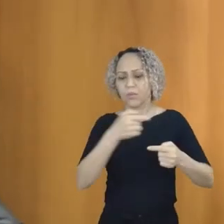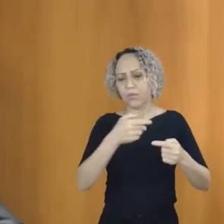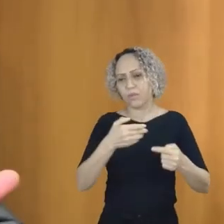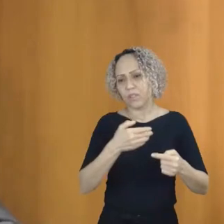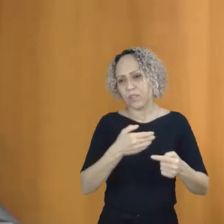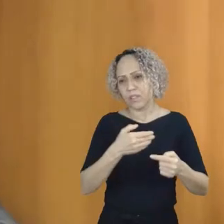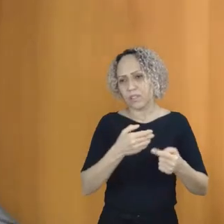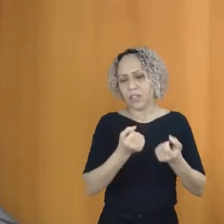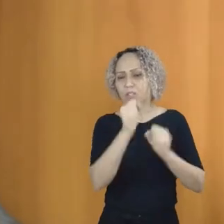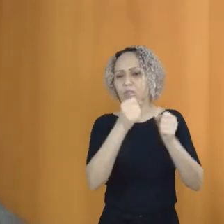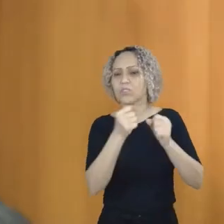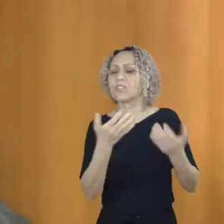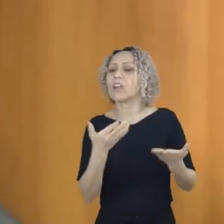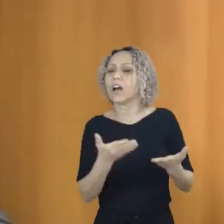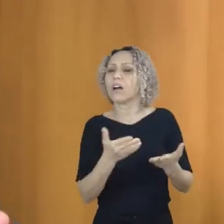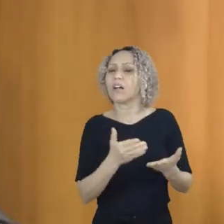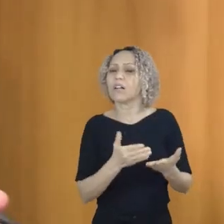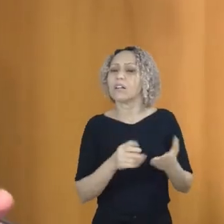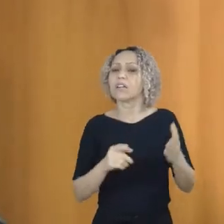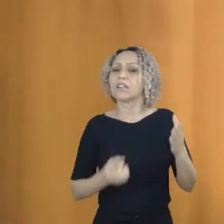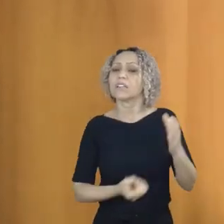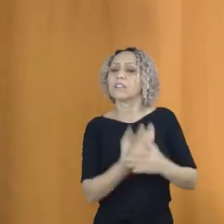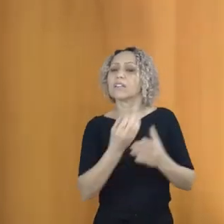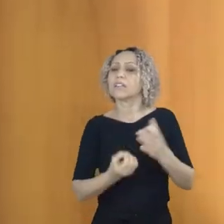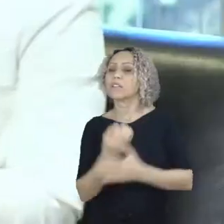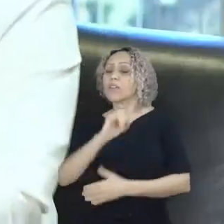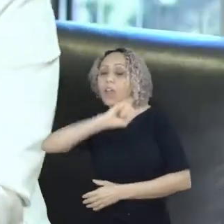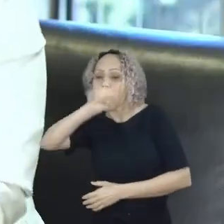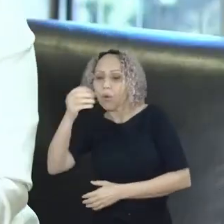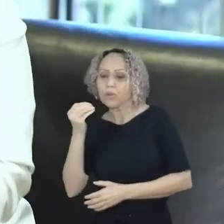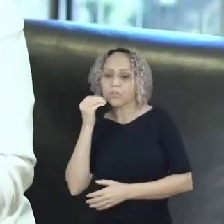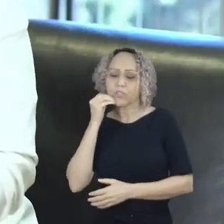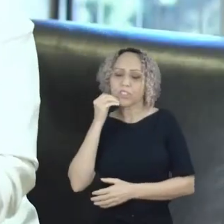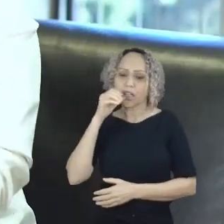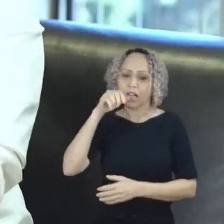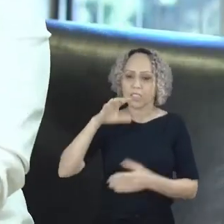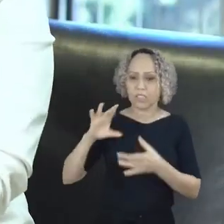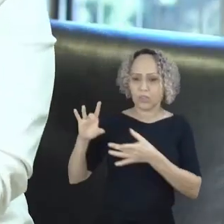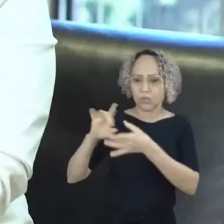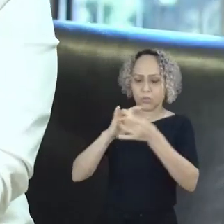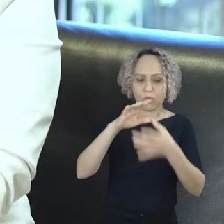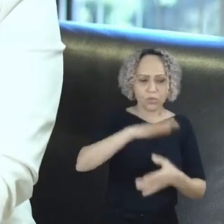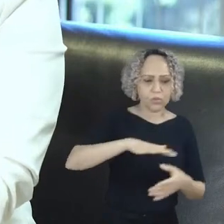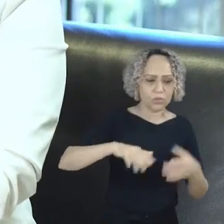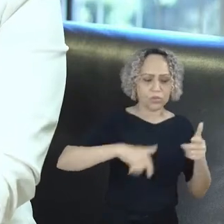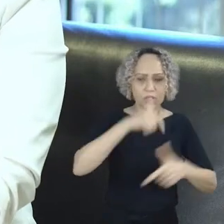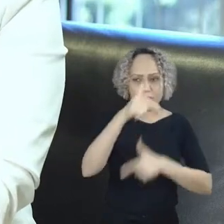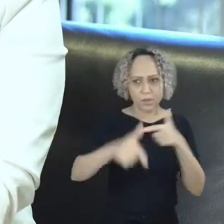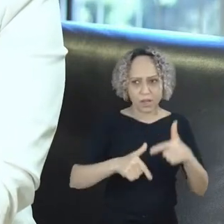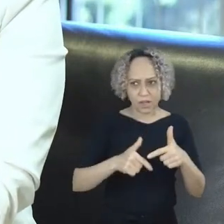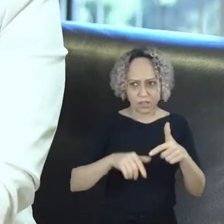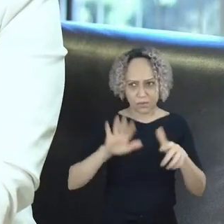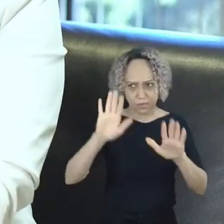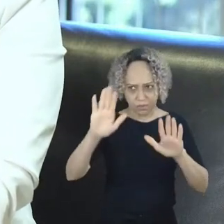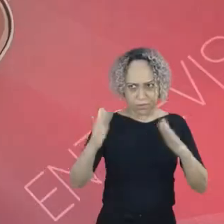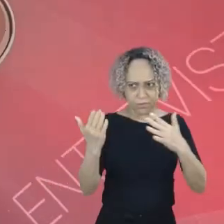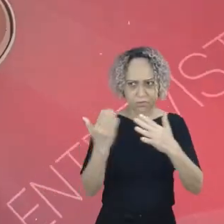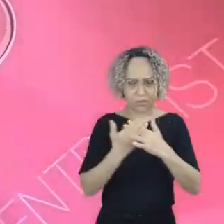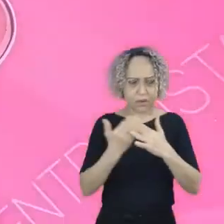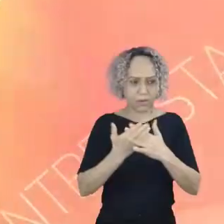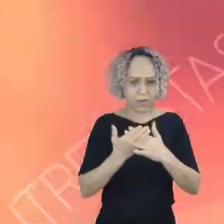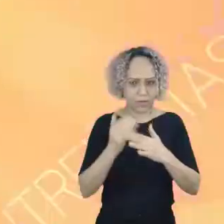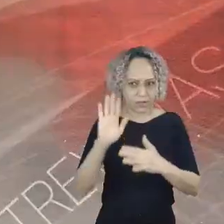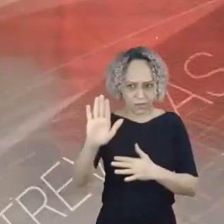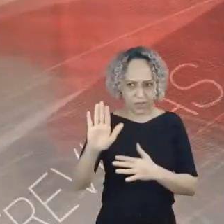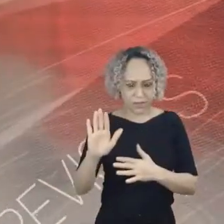industrial. Tudo isso gera oportunidades do mundo do trabalho. Nós vamos para um breve intervalo e a gente volta já já, não saia daí.